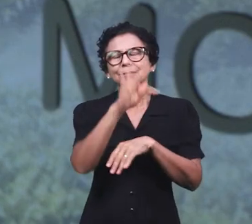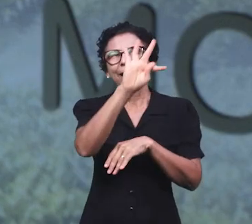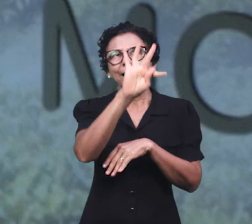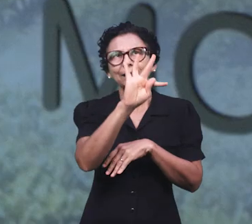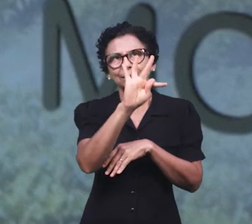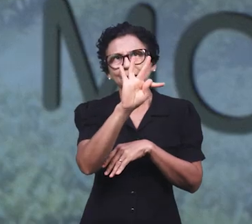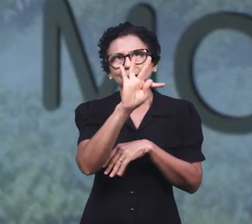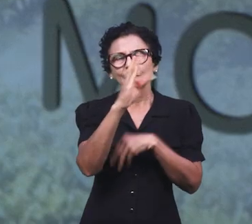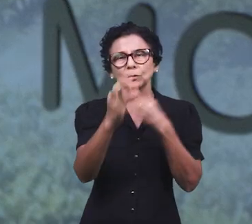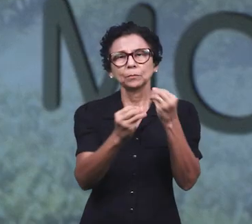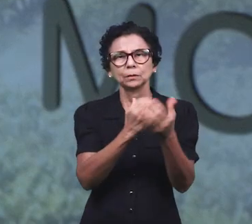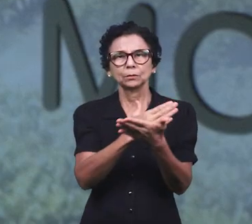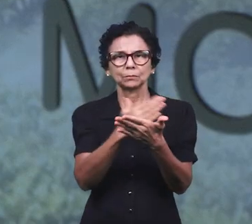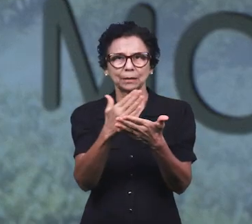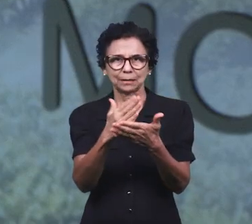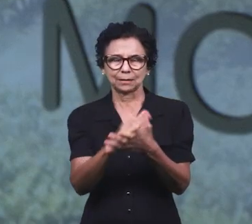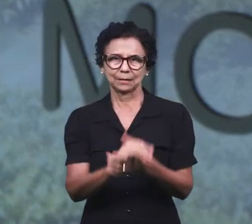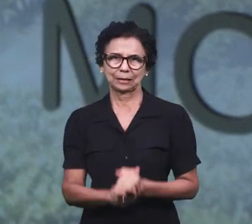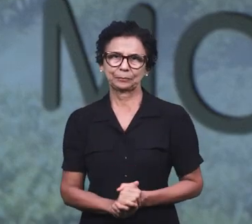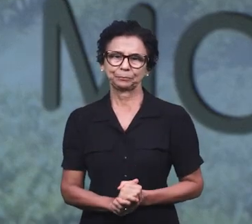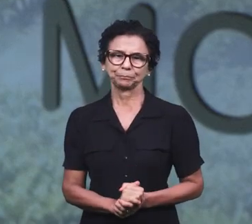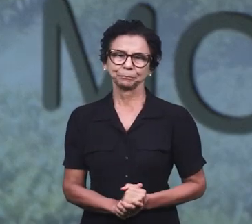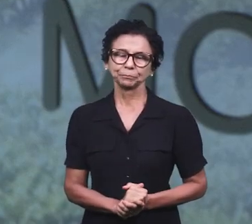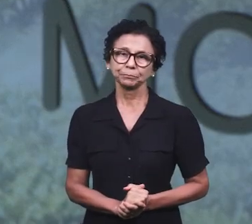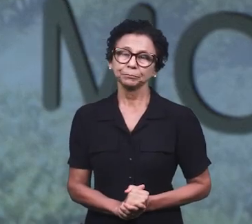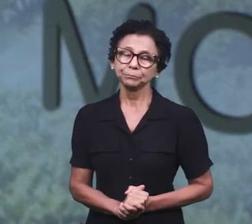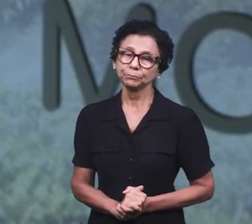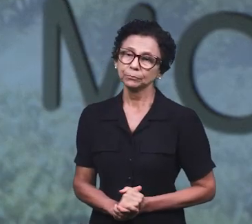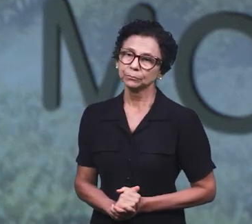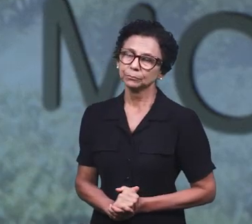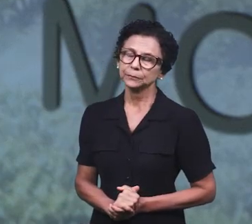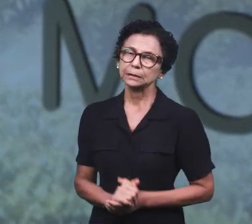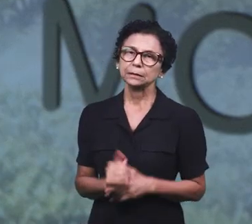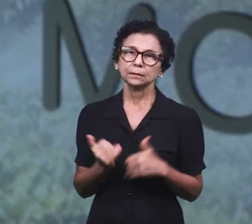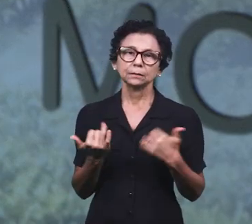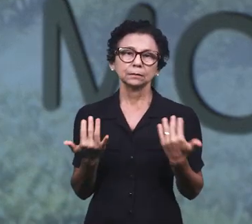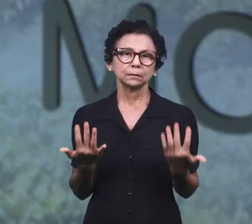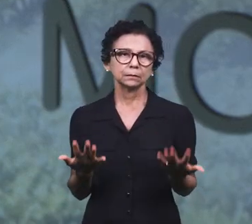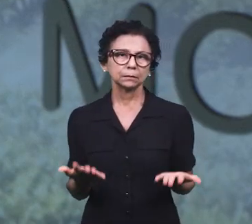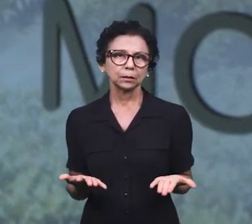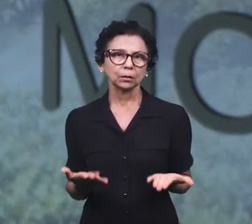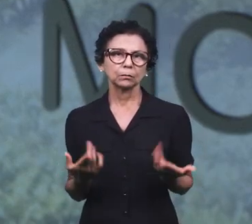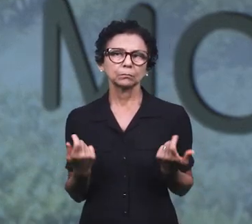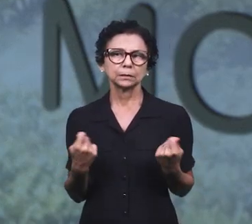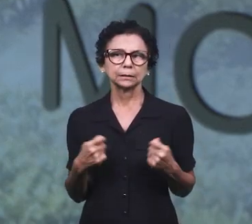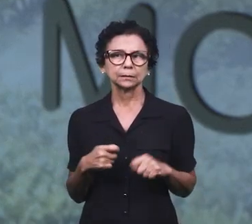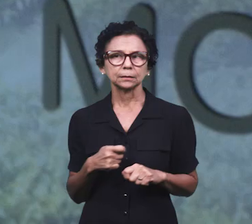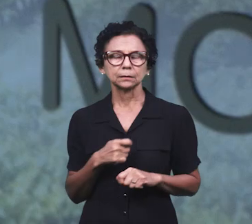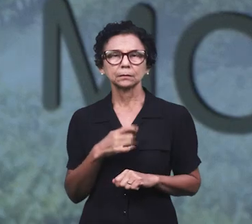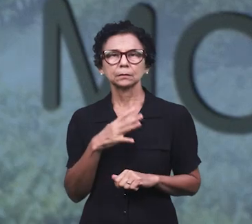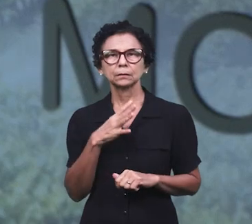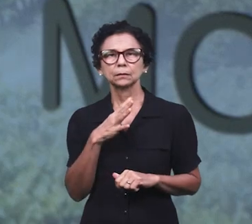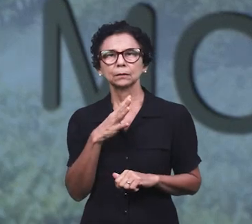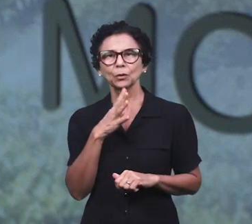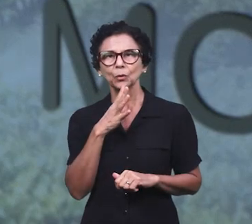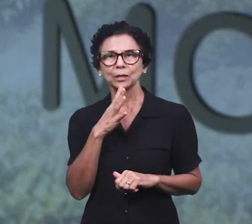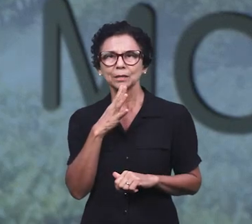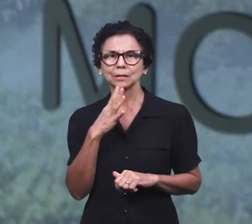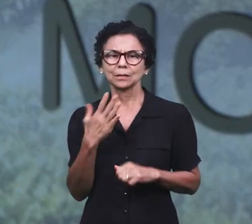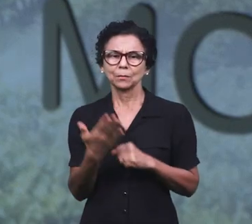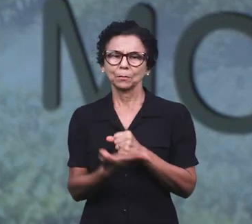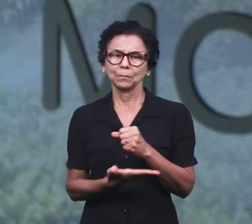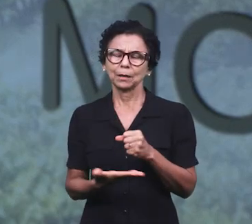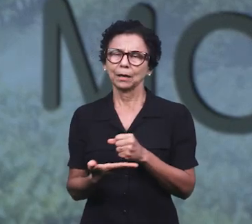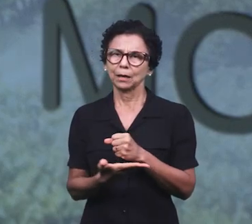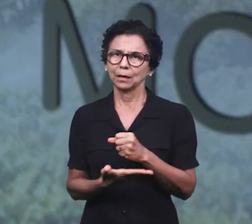Acho que, muitas vezes, a falta do conhecimento mínimo, né? Tem que ter o pelo menos o básico. Então, é um desafio,